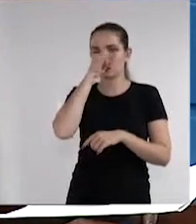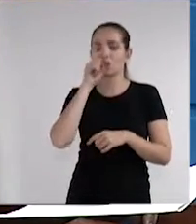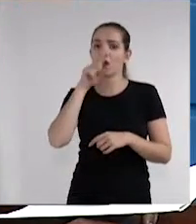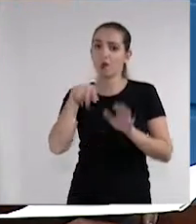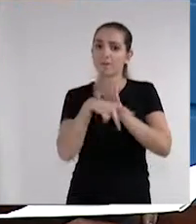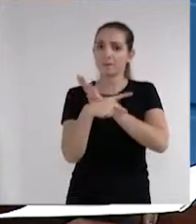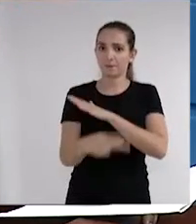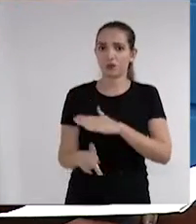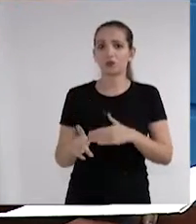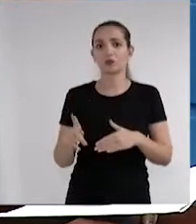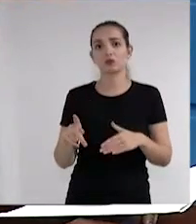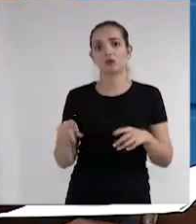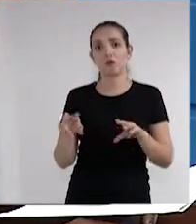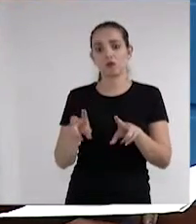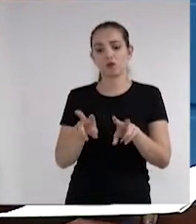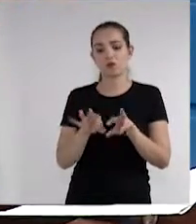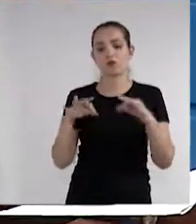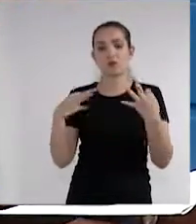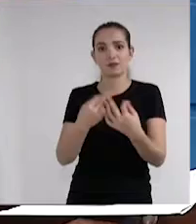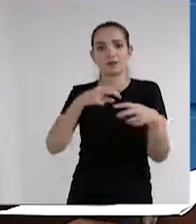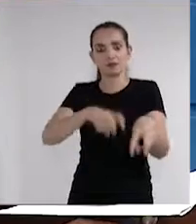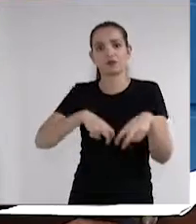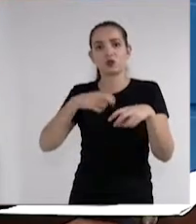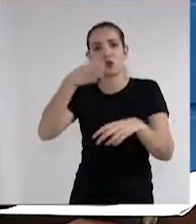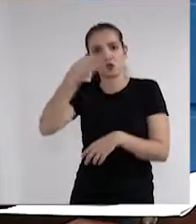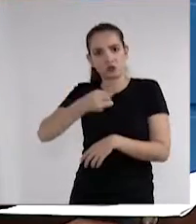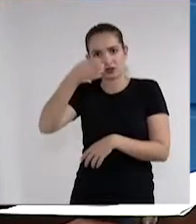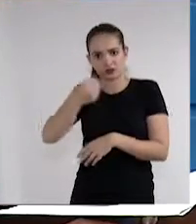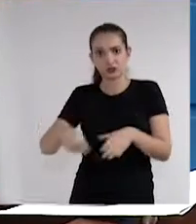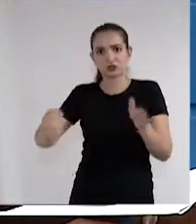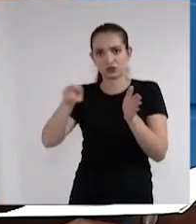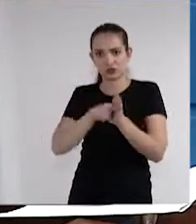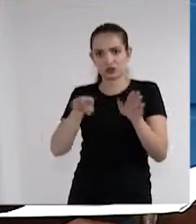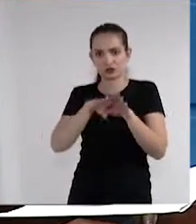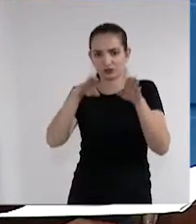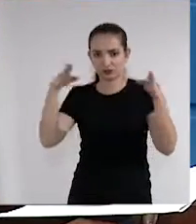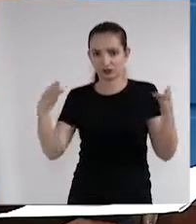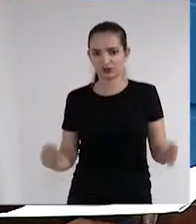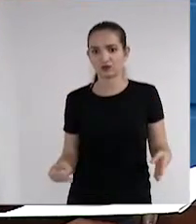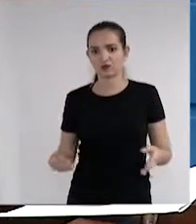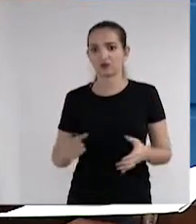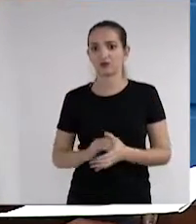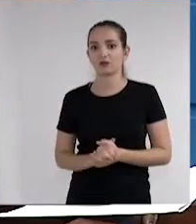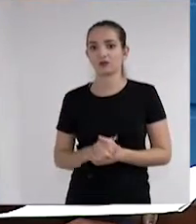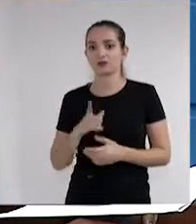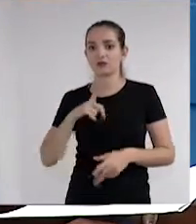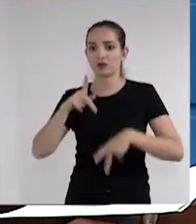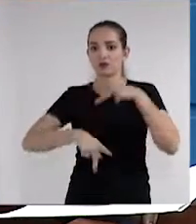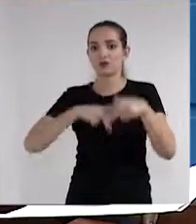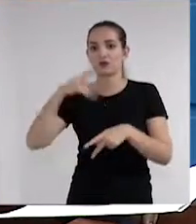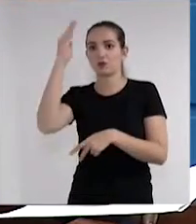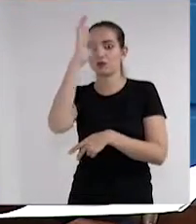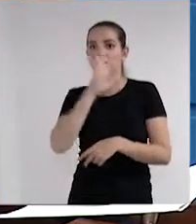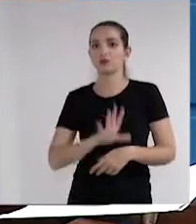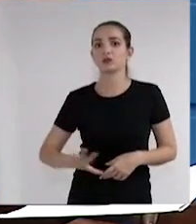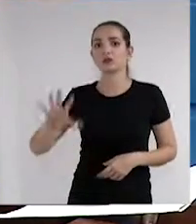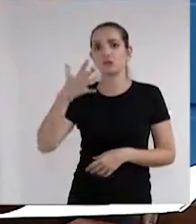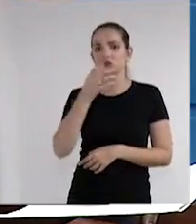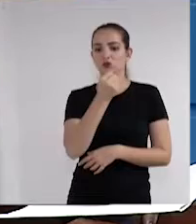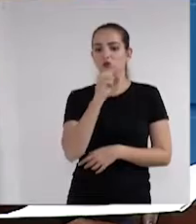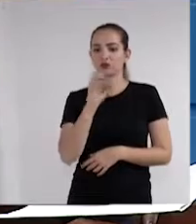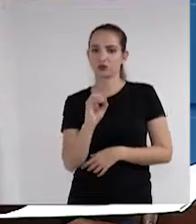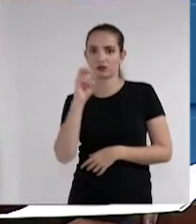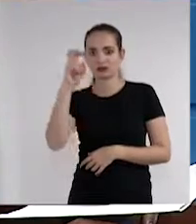feita efetivamente por agricultores familiares. O leite que chega à mesa do povo brasileiro, 85%,